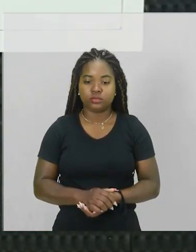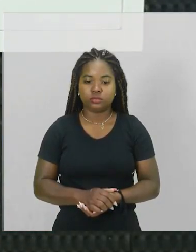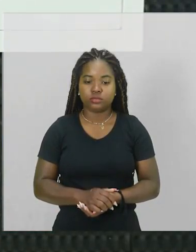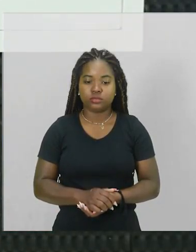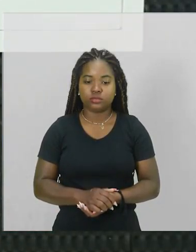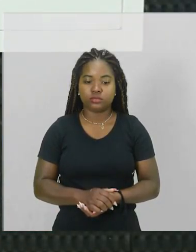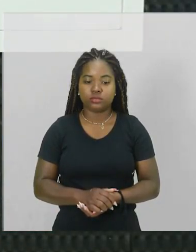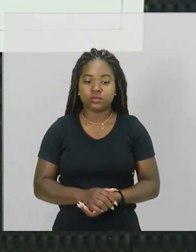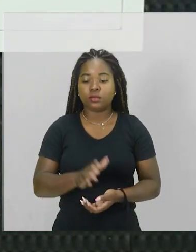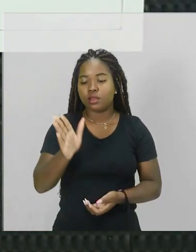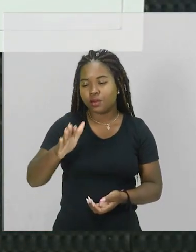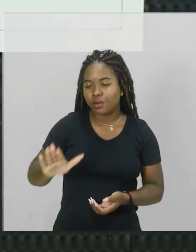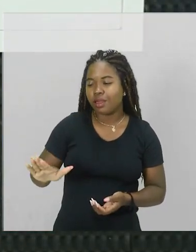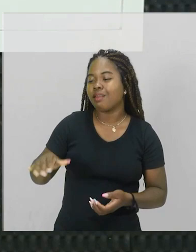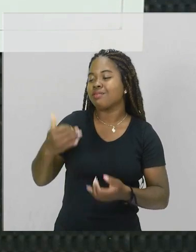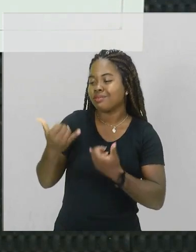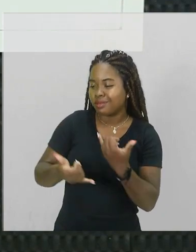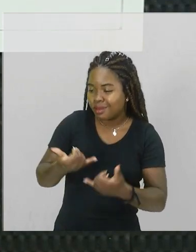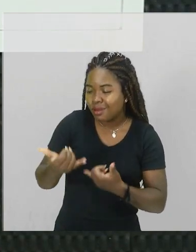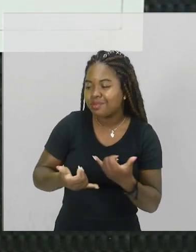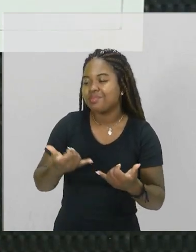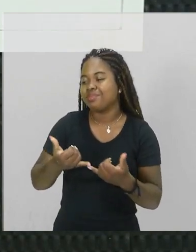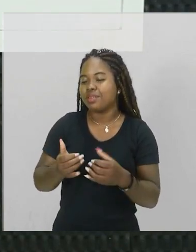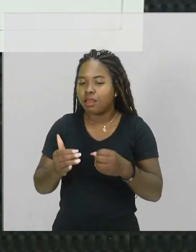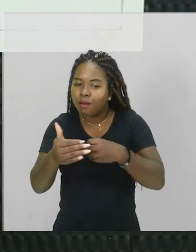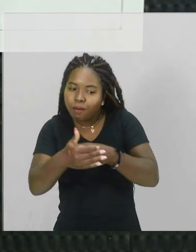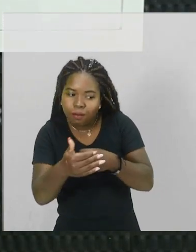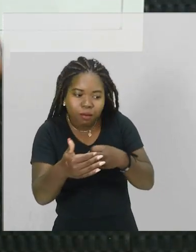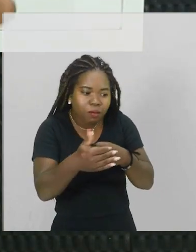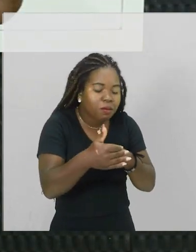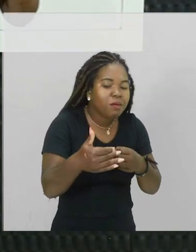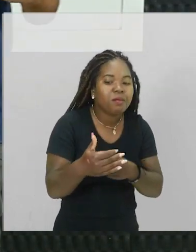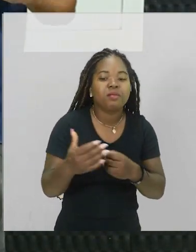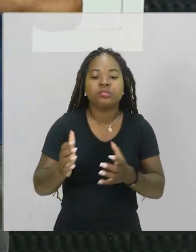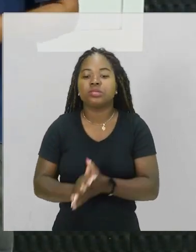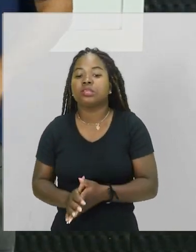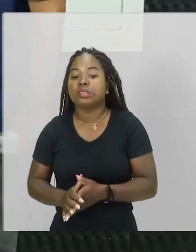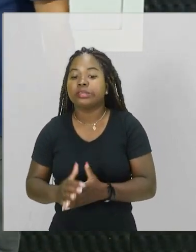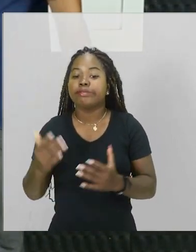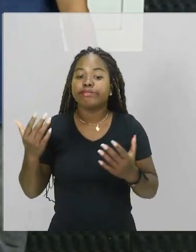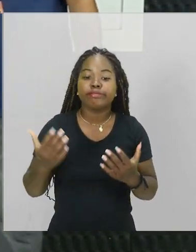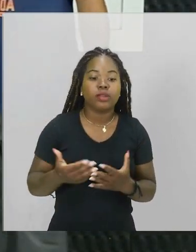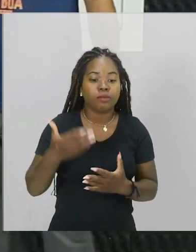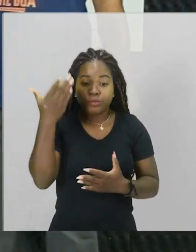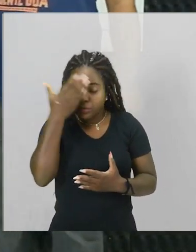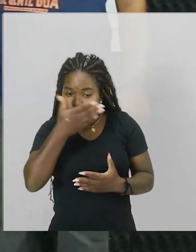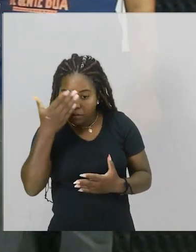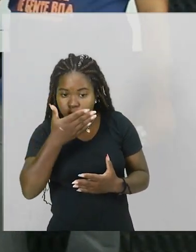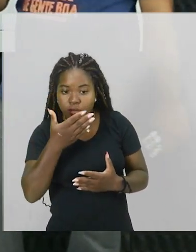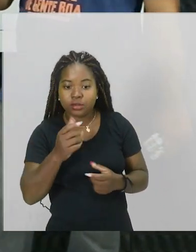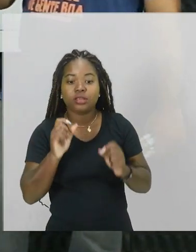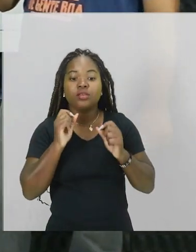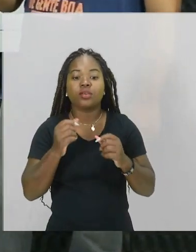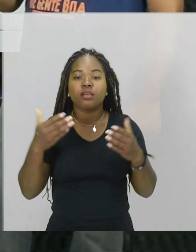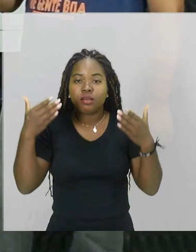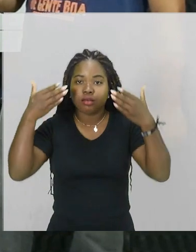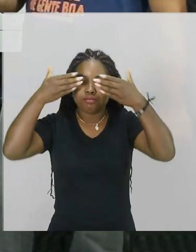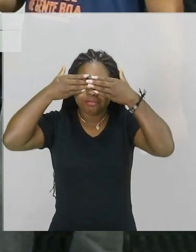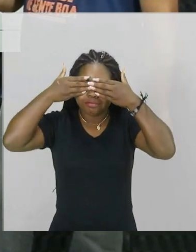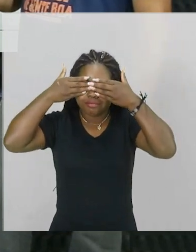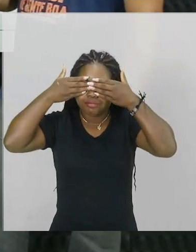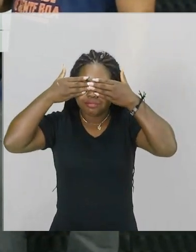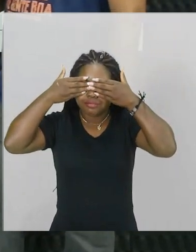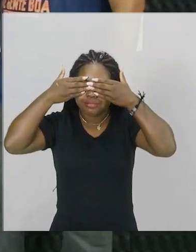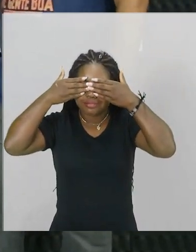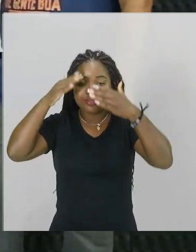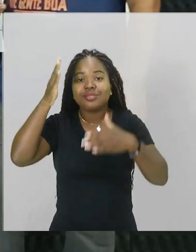Então, as crianças estão lá brincando de esconde-esconde e, para não serem vistas, elas acabam tapando os olhos, né? Tá